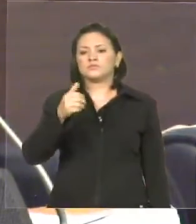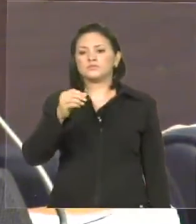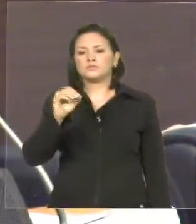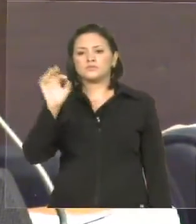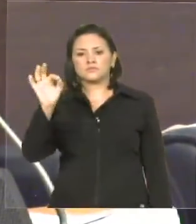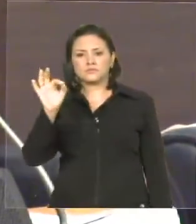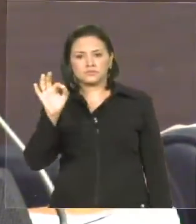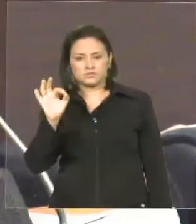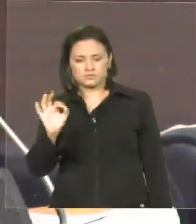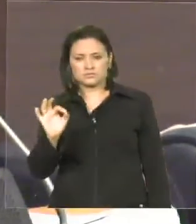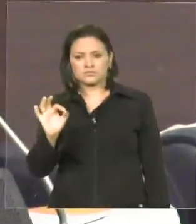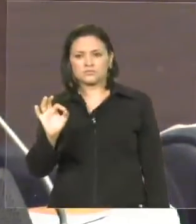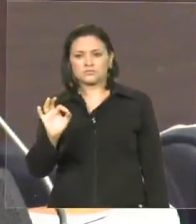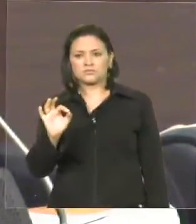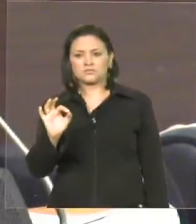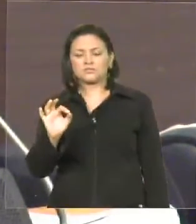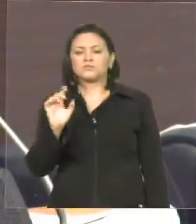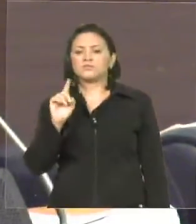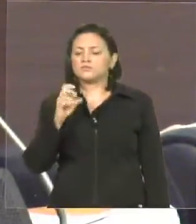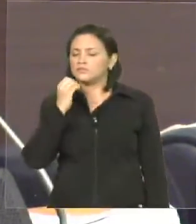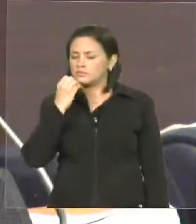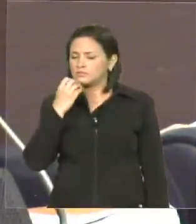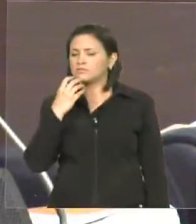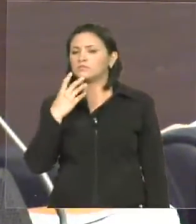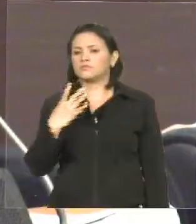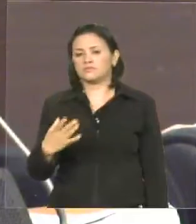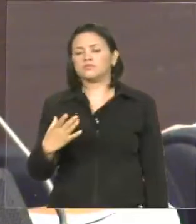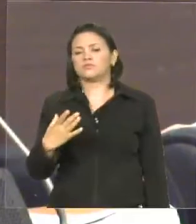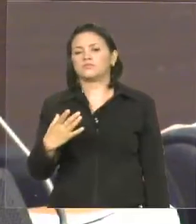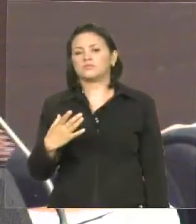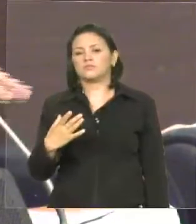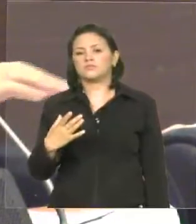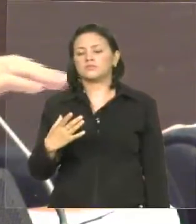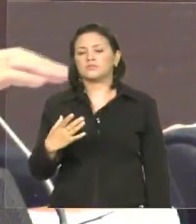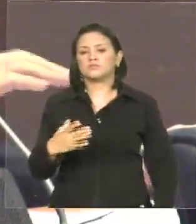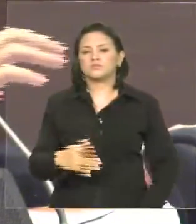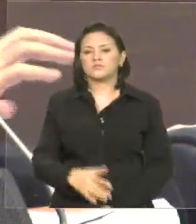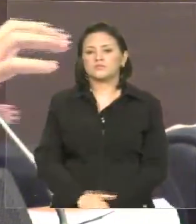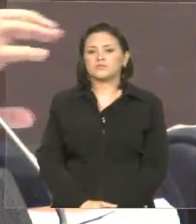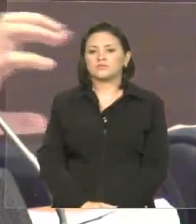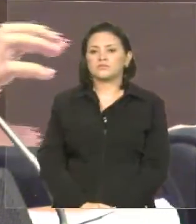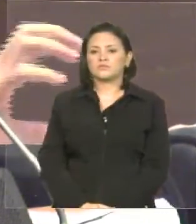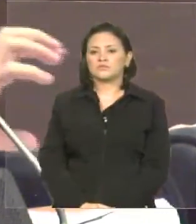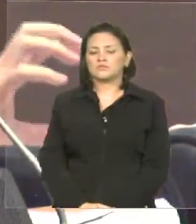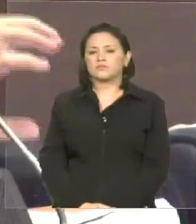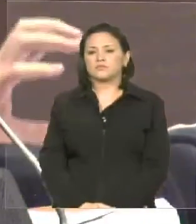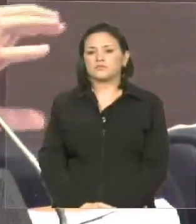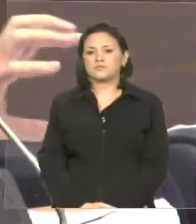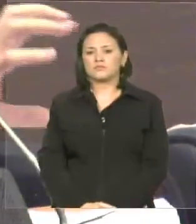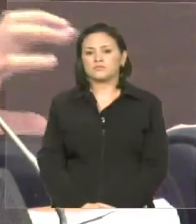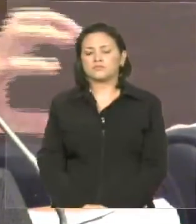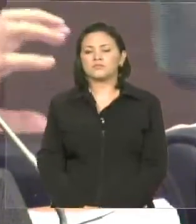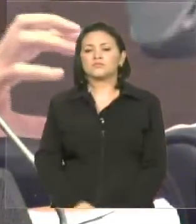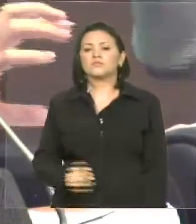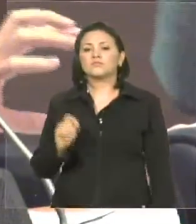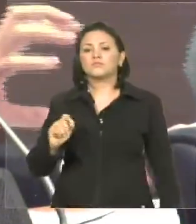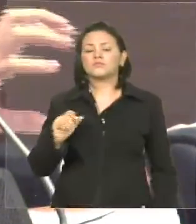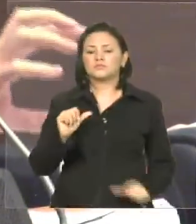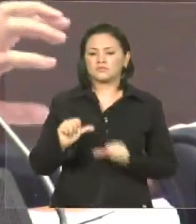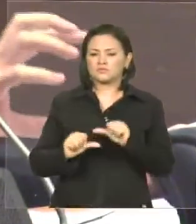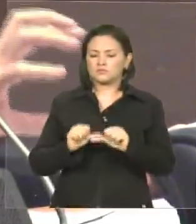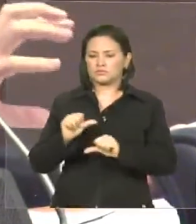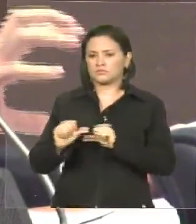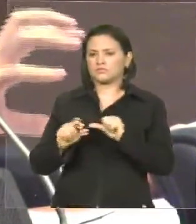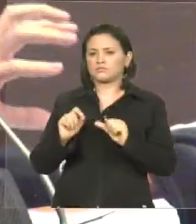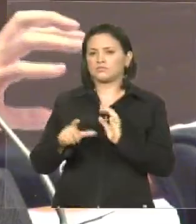0,10%, que é um ritmo bom, que é um ritmo que sairemos desse patamar de um dos estados menos